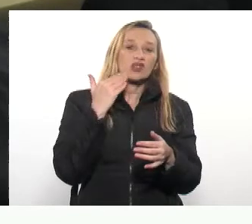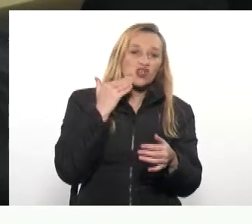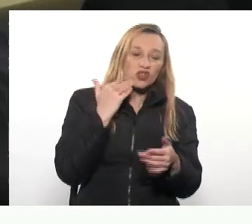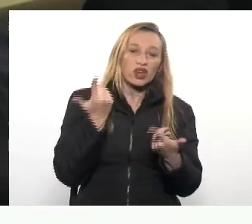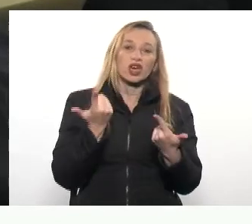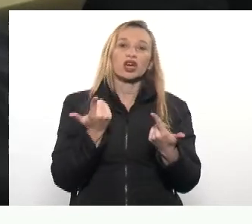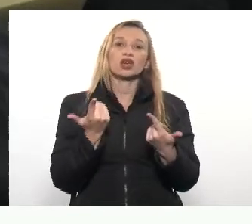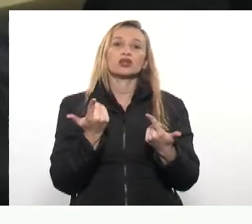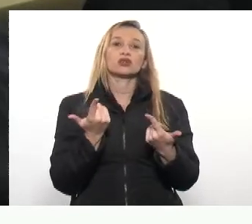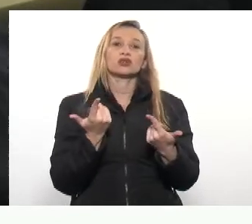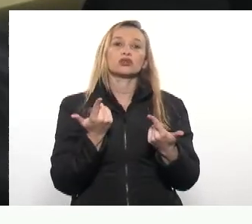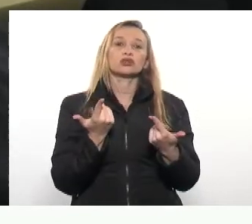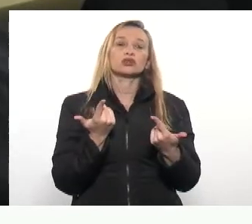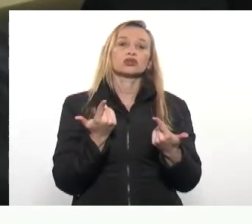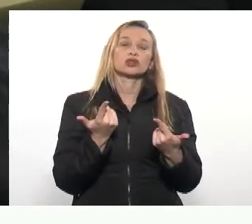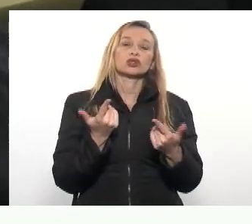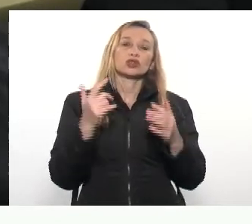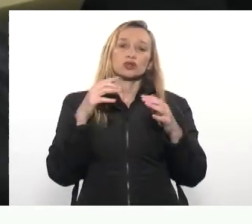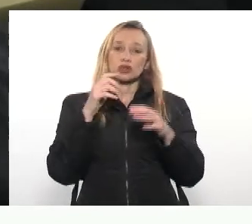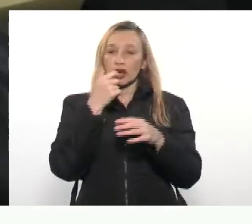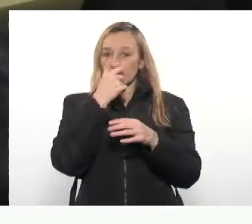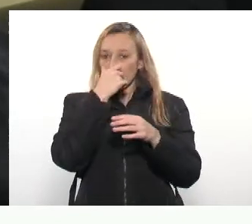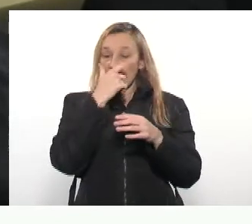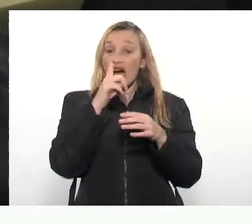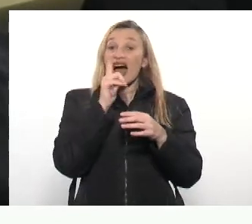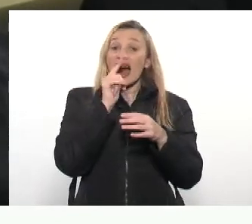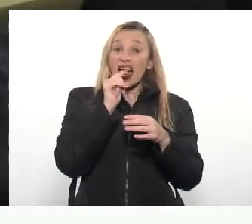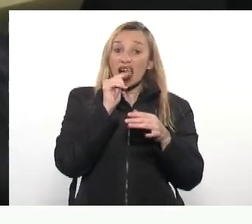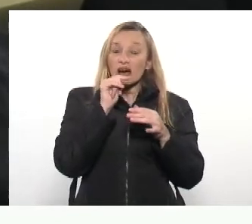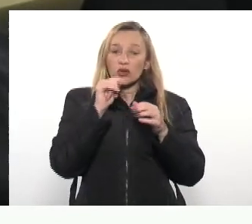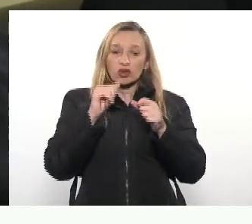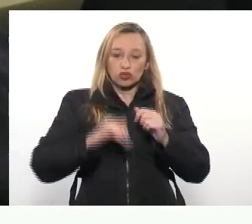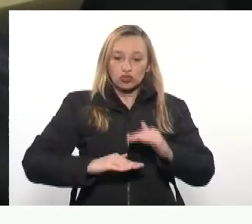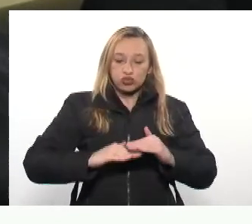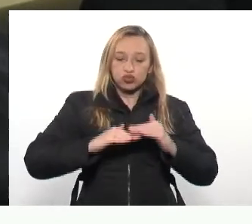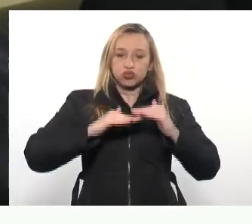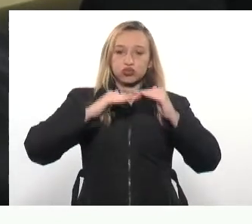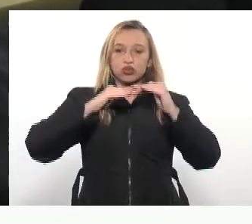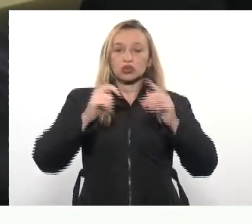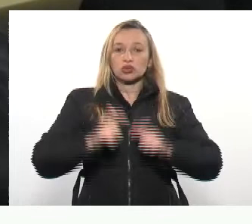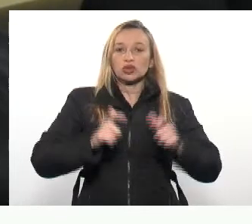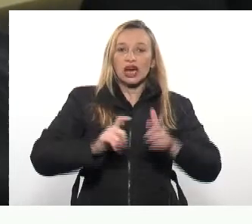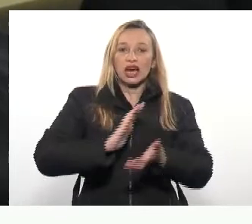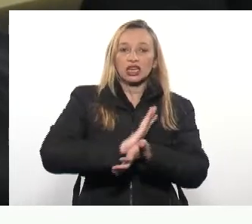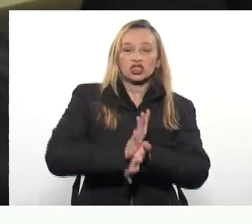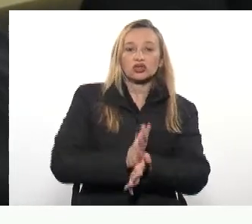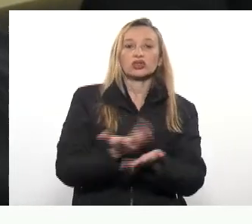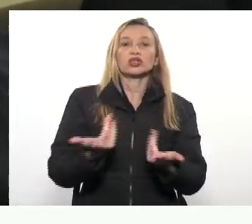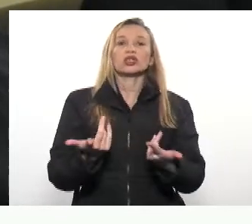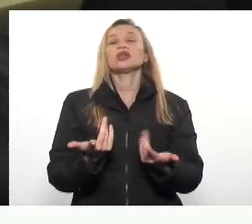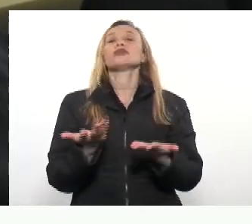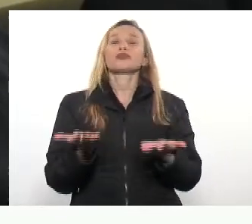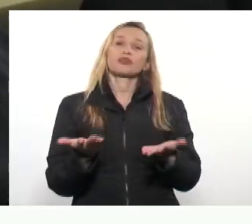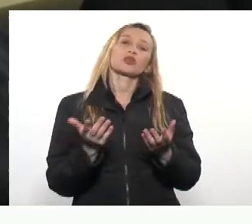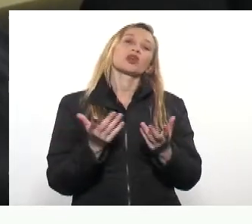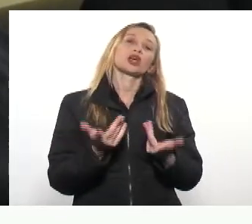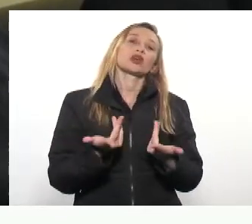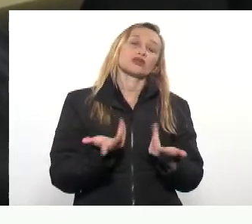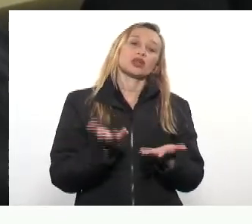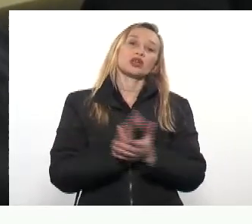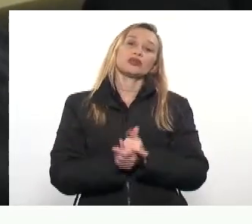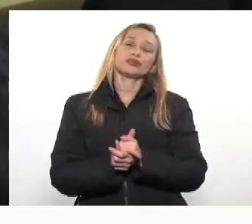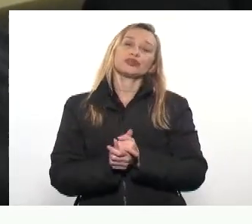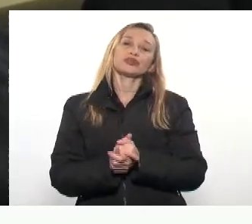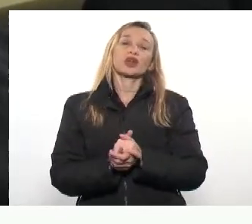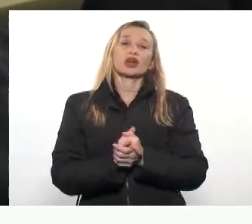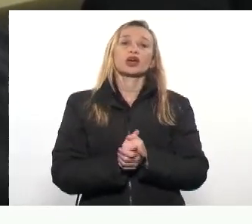com o consumo consciente, no sentido de minorar, aí, na medida do possível, o eventual desperdício de água, porque é um bem escasso, a gente